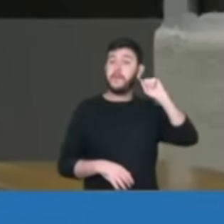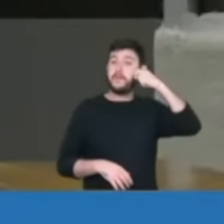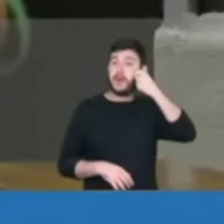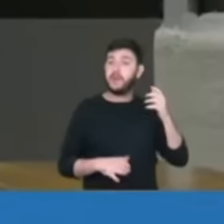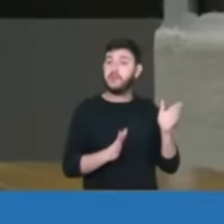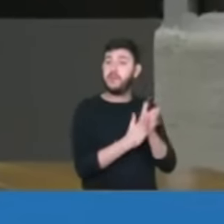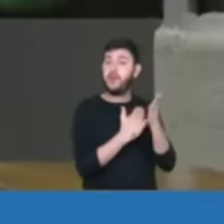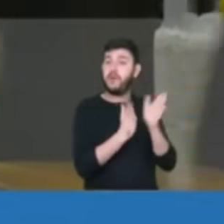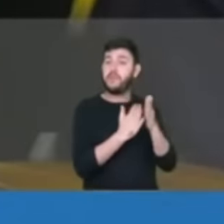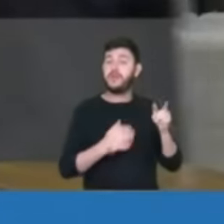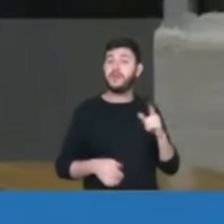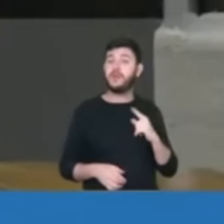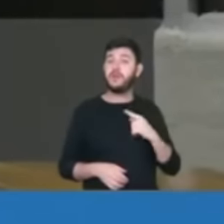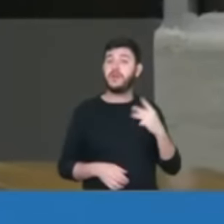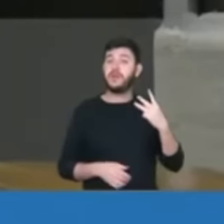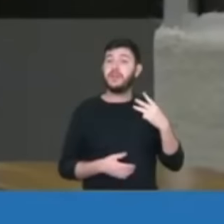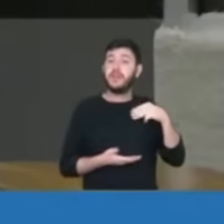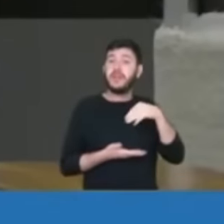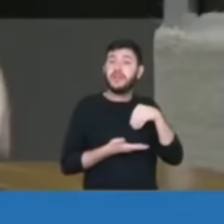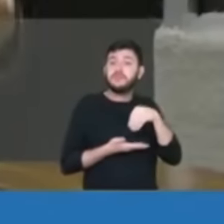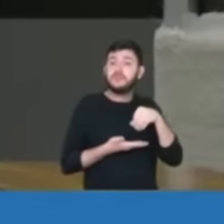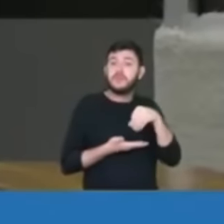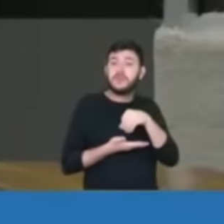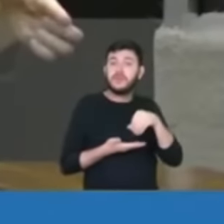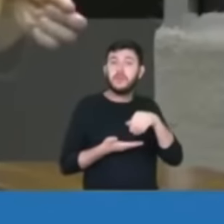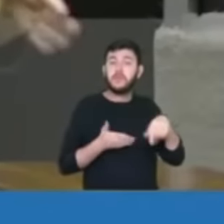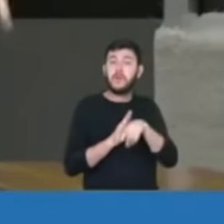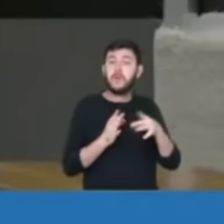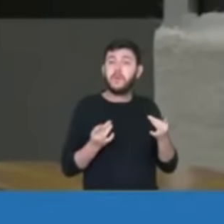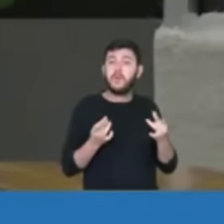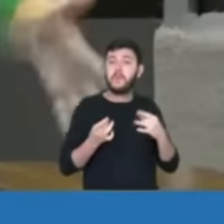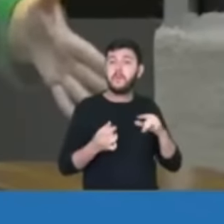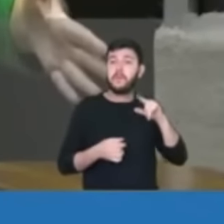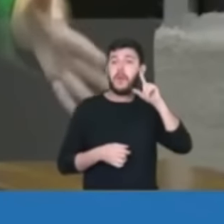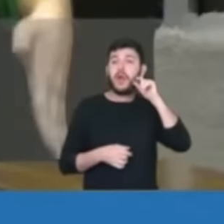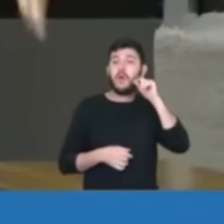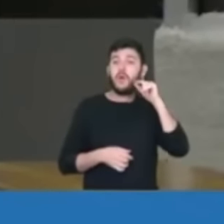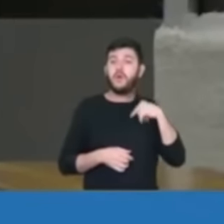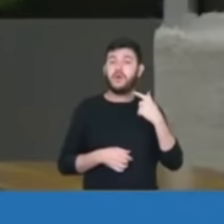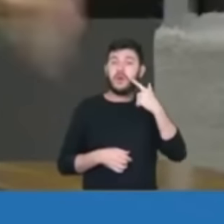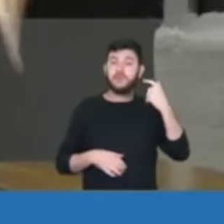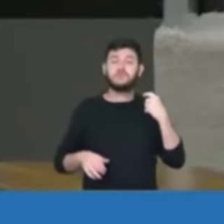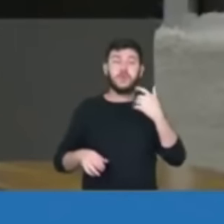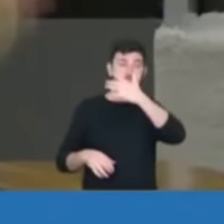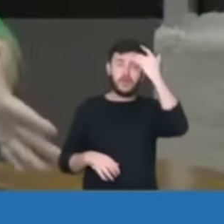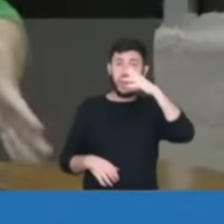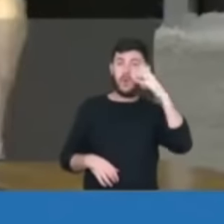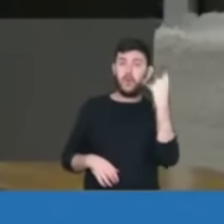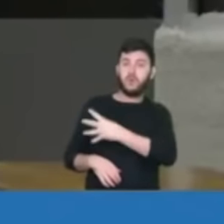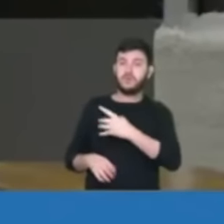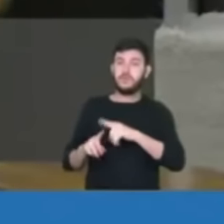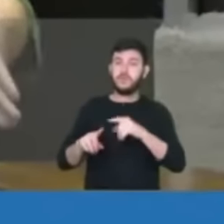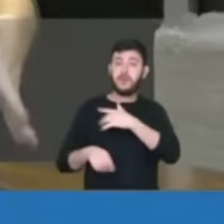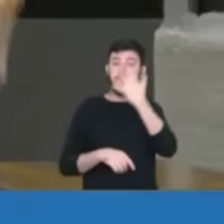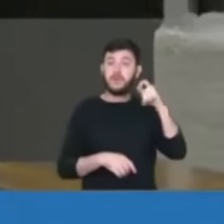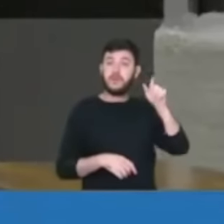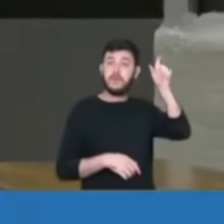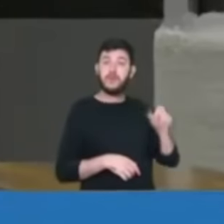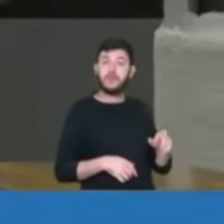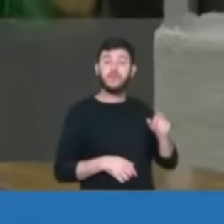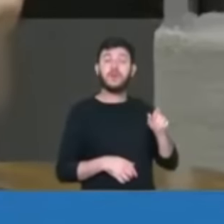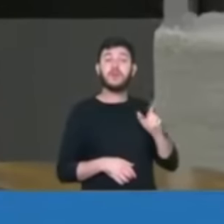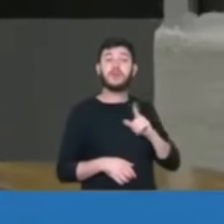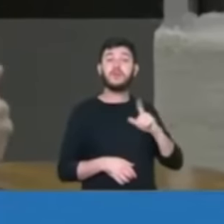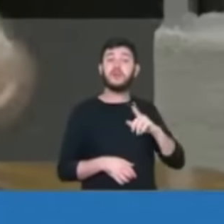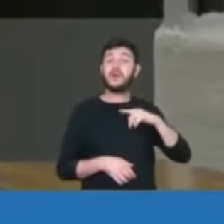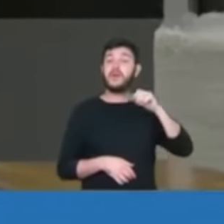maconha, é rapidamente taxado como traficante. Agora, quando um avião pertencente ao tio de uma senadora, que foi